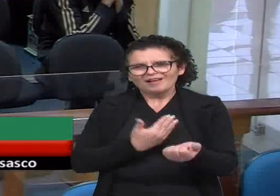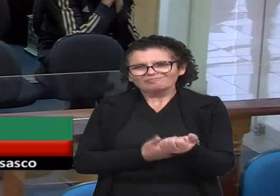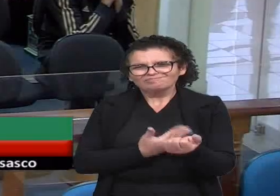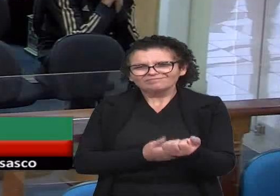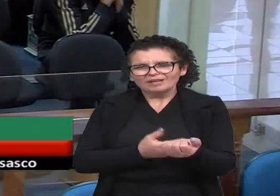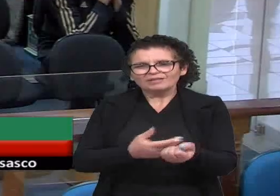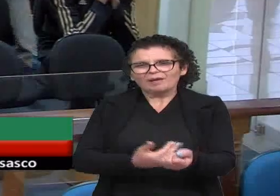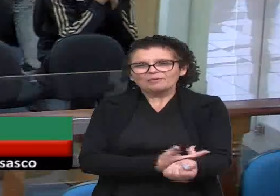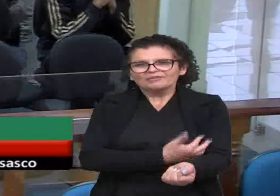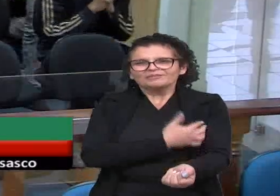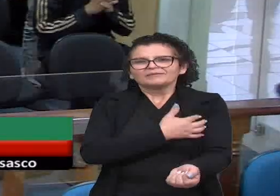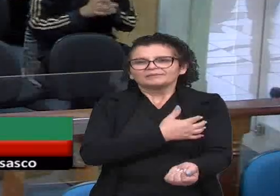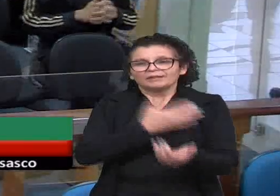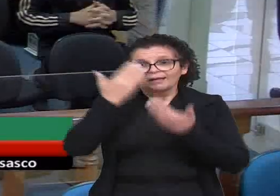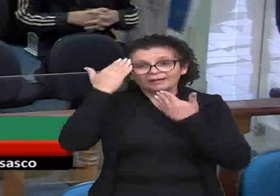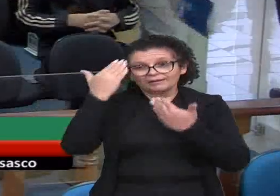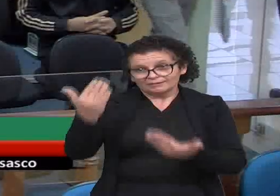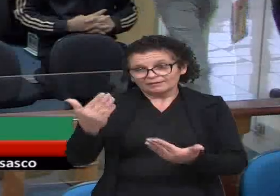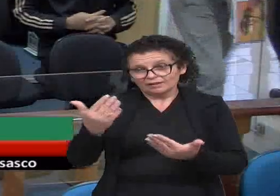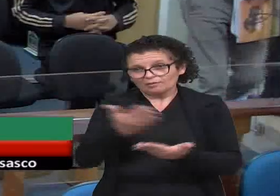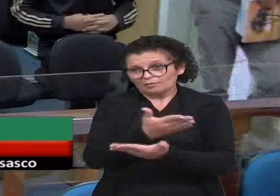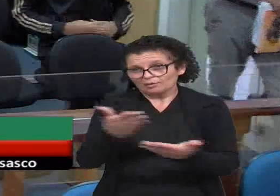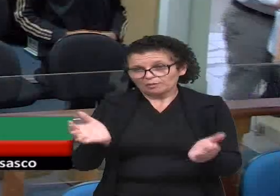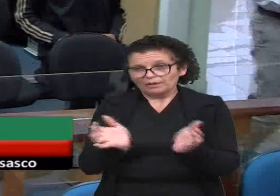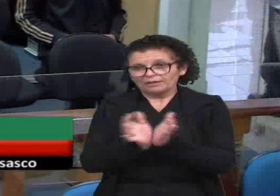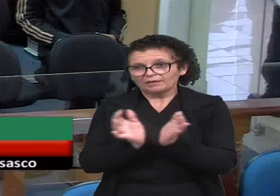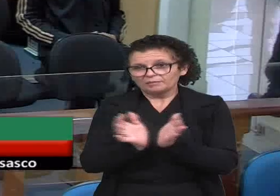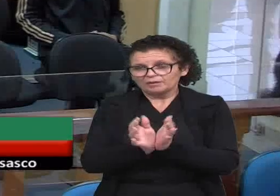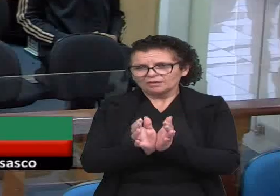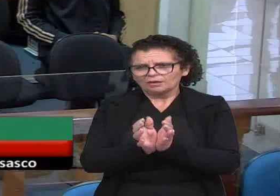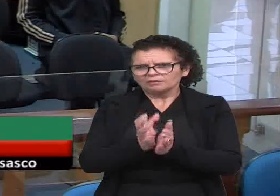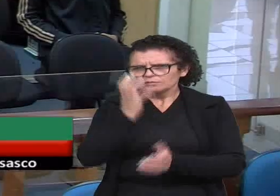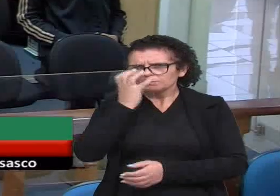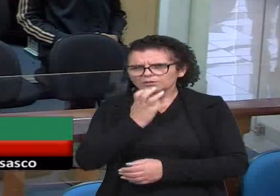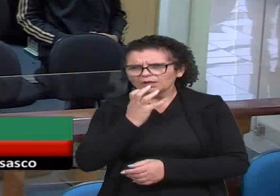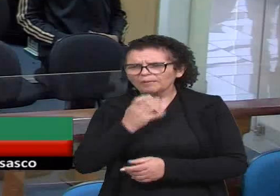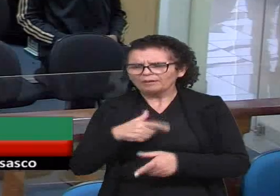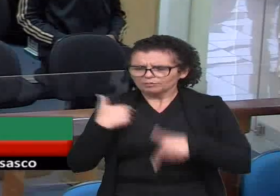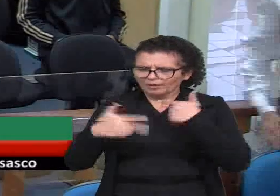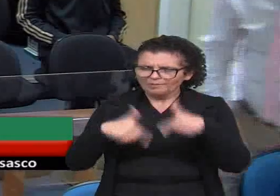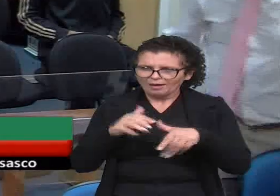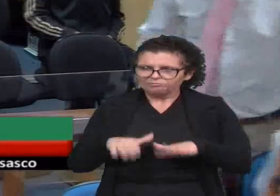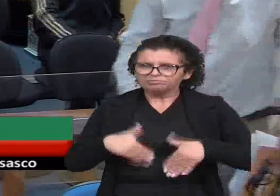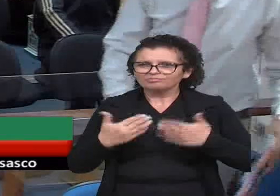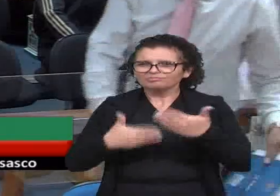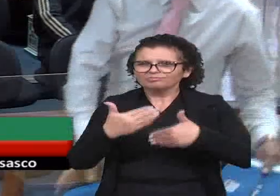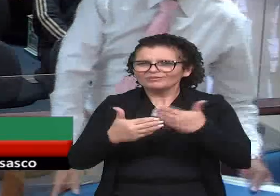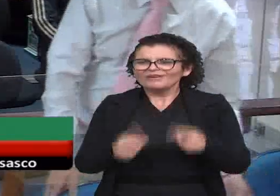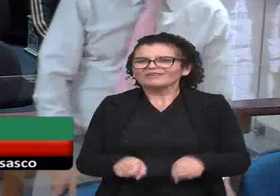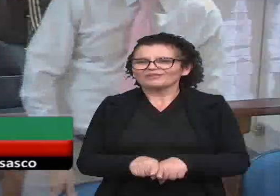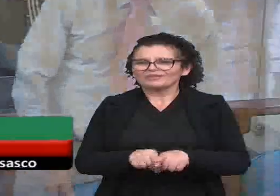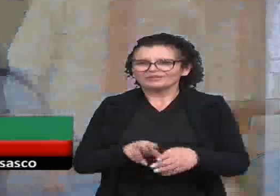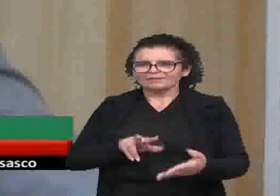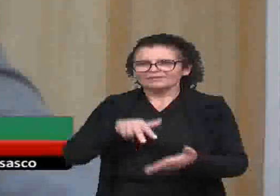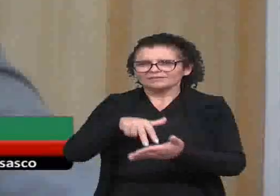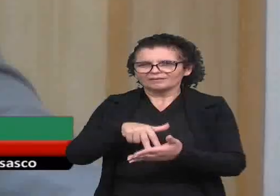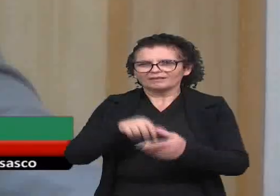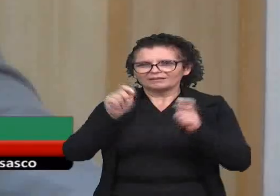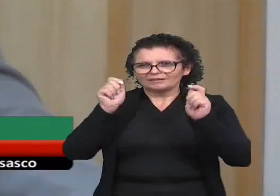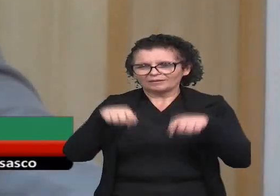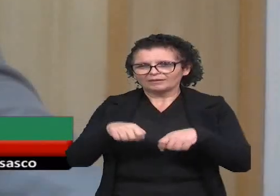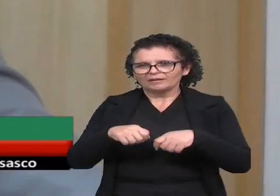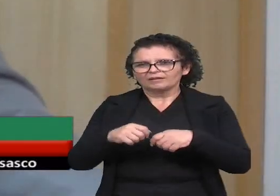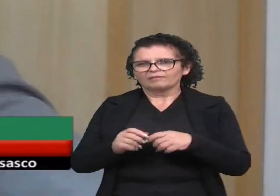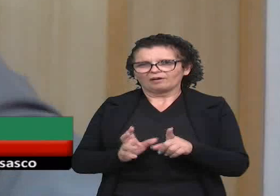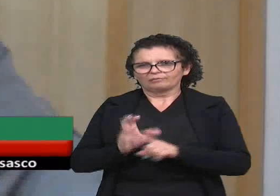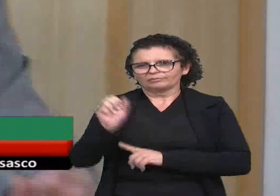Então, gratidão, família IDM, com muita seriedade, com muito trabalho. Eu tenho certeza que a gente vai muito